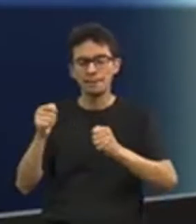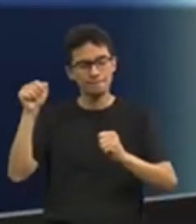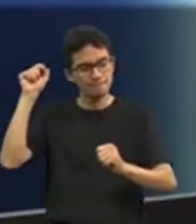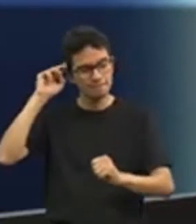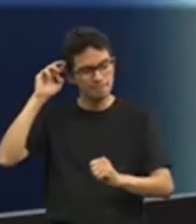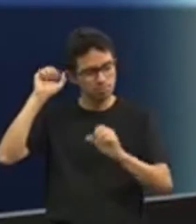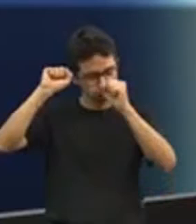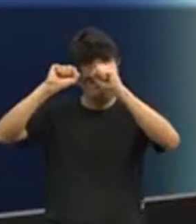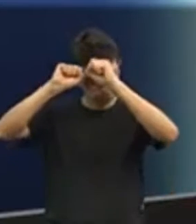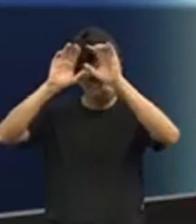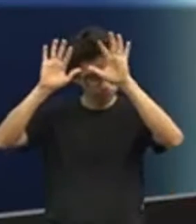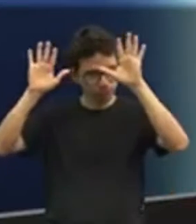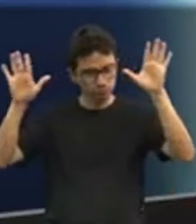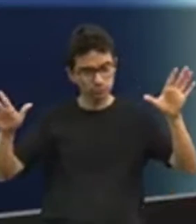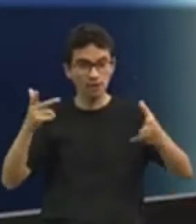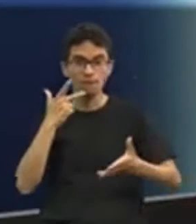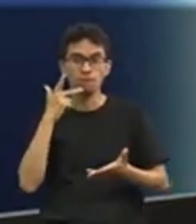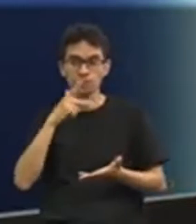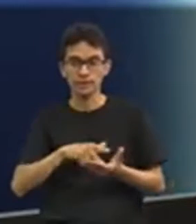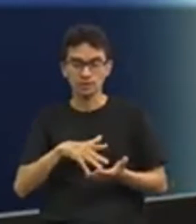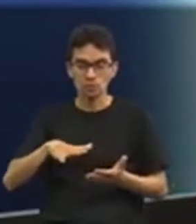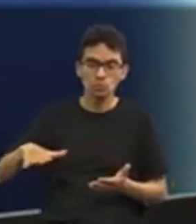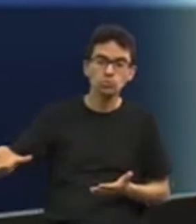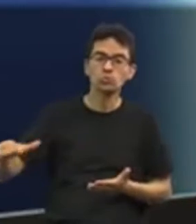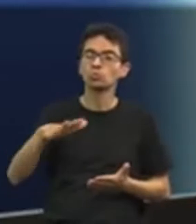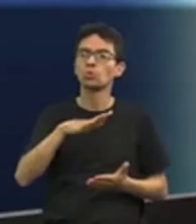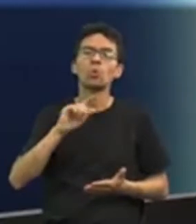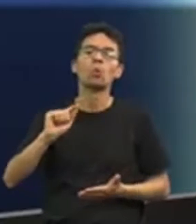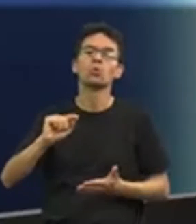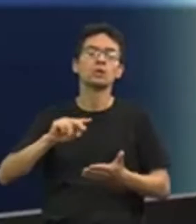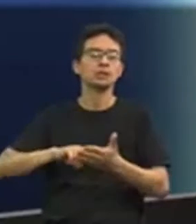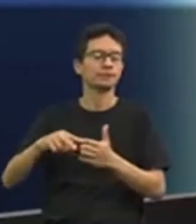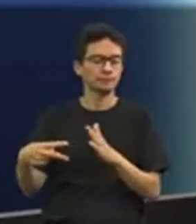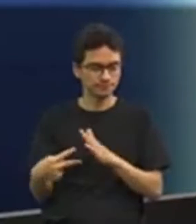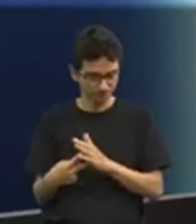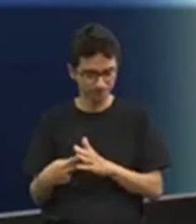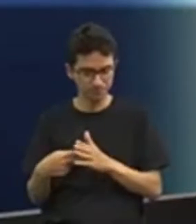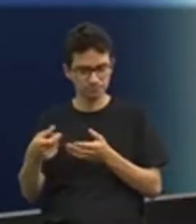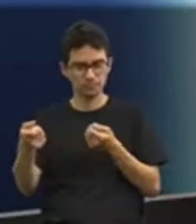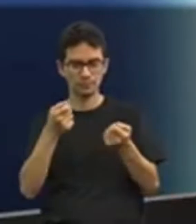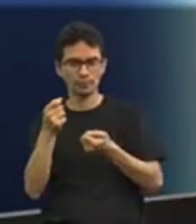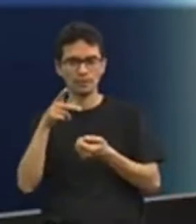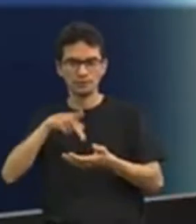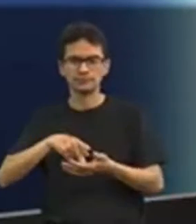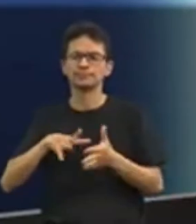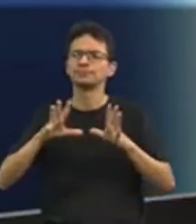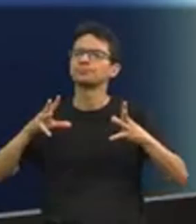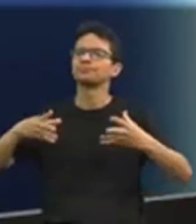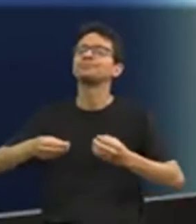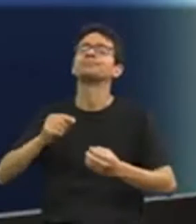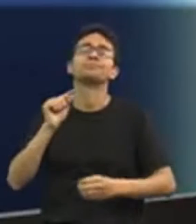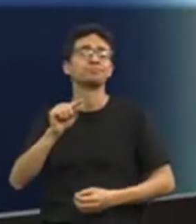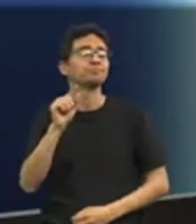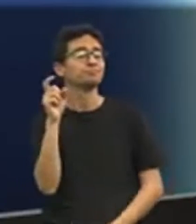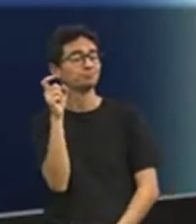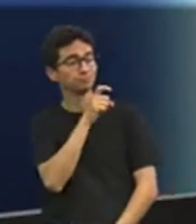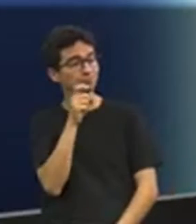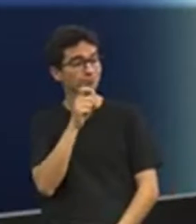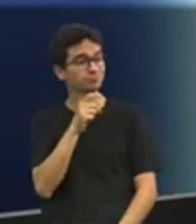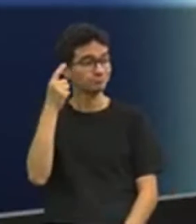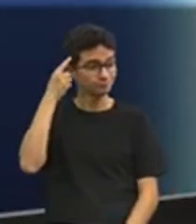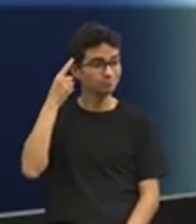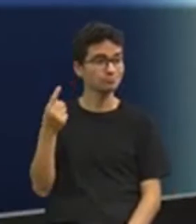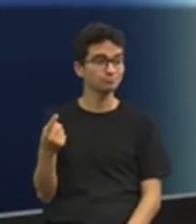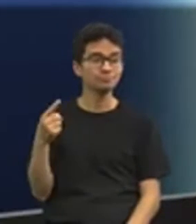né entrevistadas contam as verdades significa que nas entrevistas verdadeiras as pessoas mentem tá